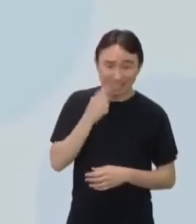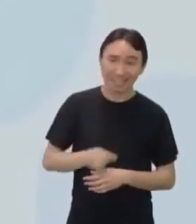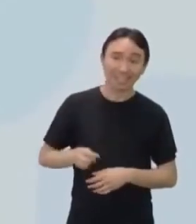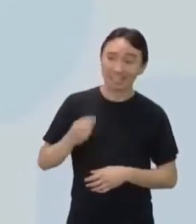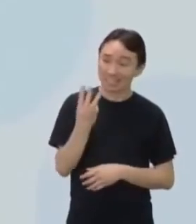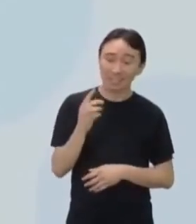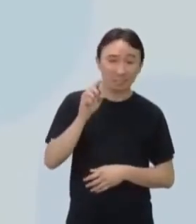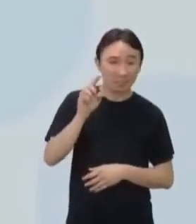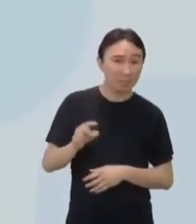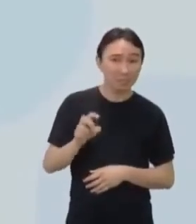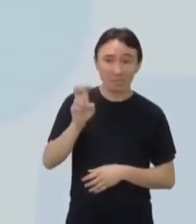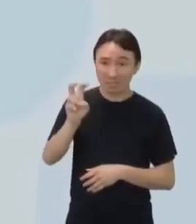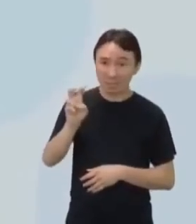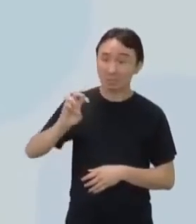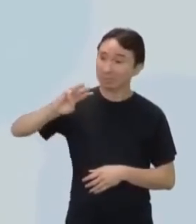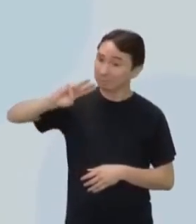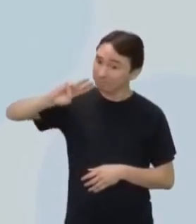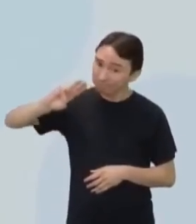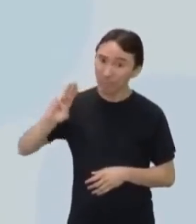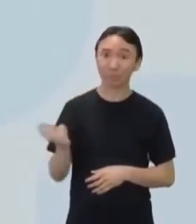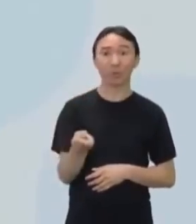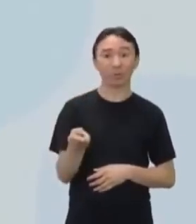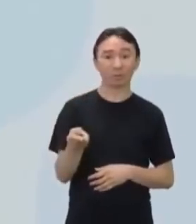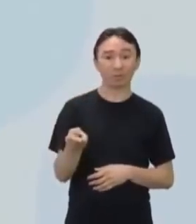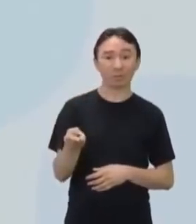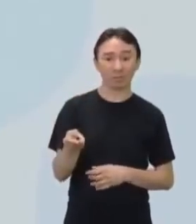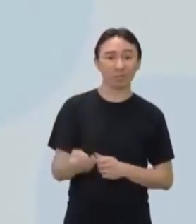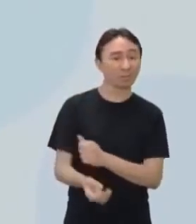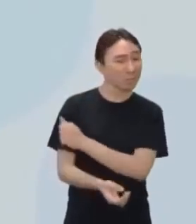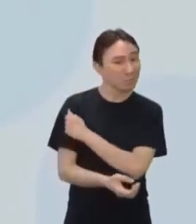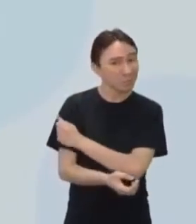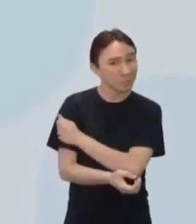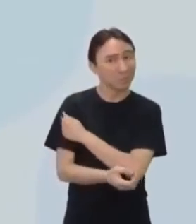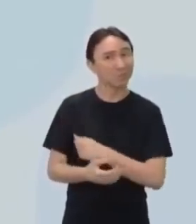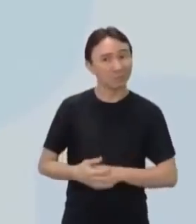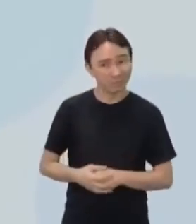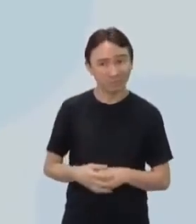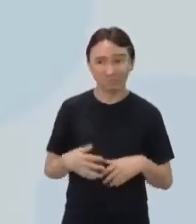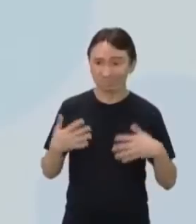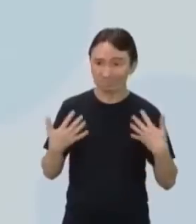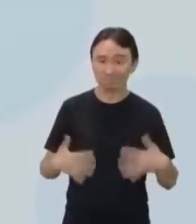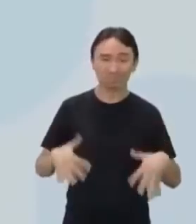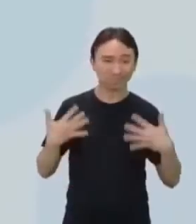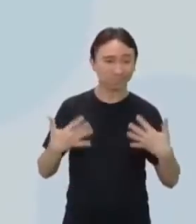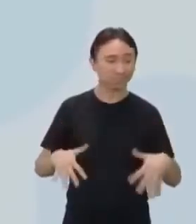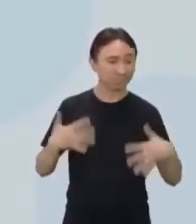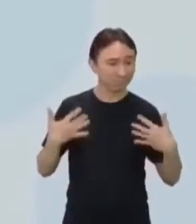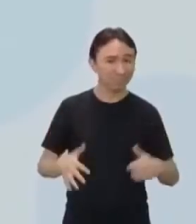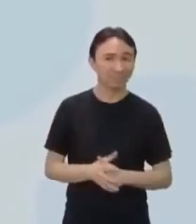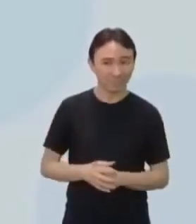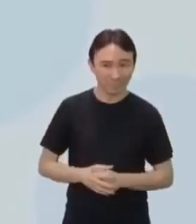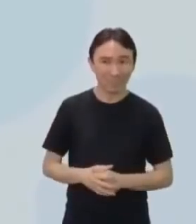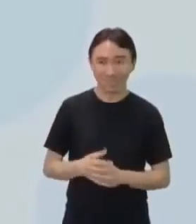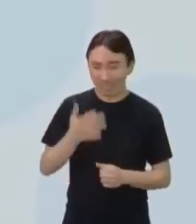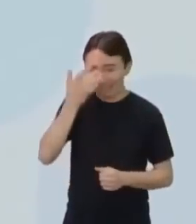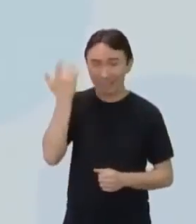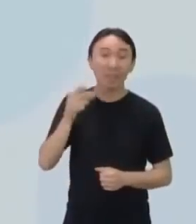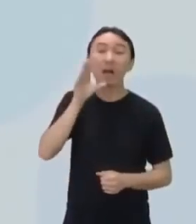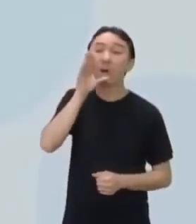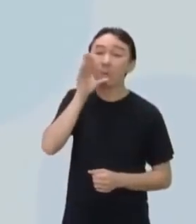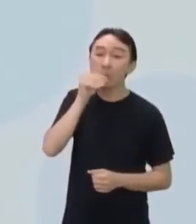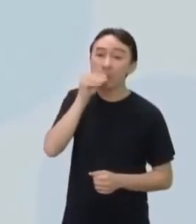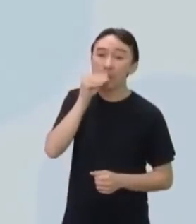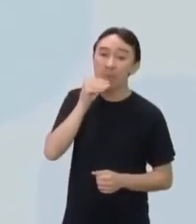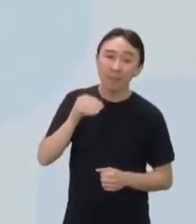frente a essa avaliação, é um enorme desafio que vamos viver. Afinal, hoje nós temos uma rede de 3,5 milhões